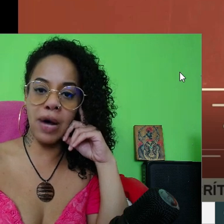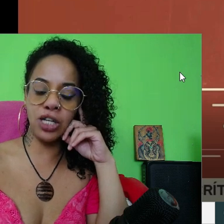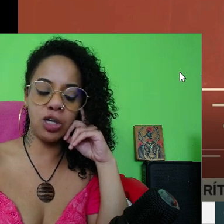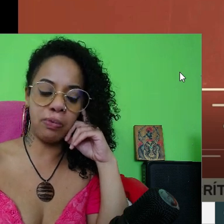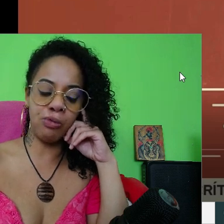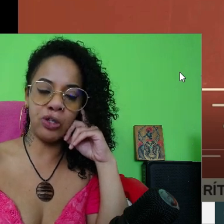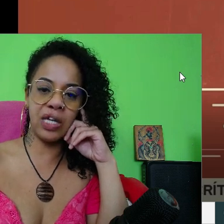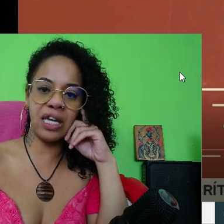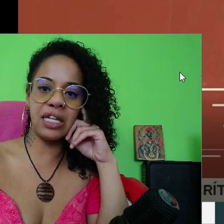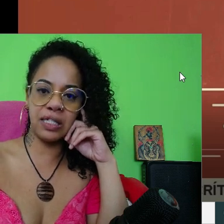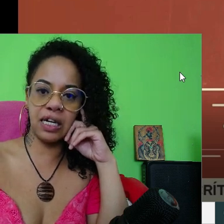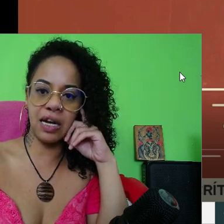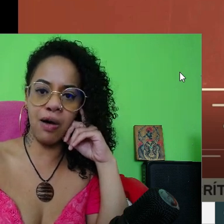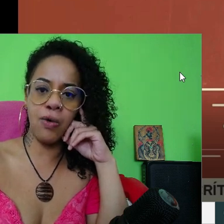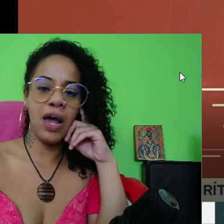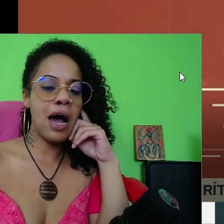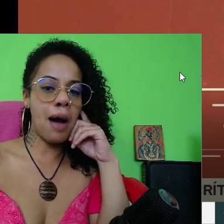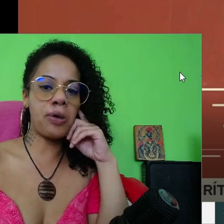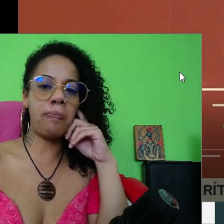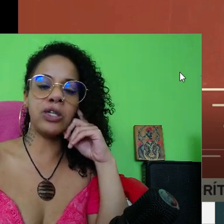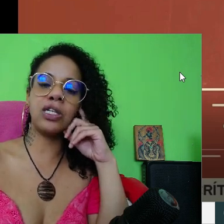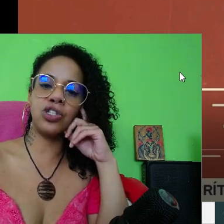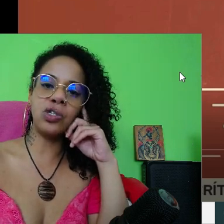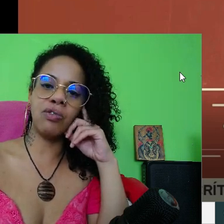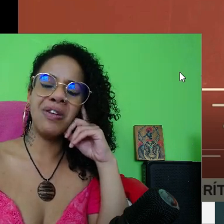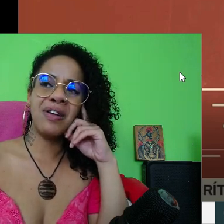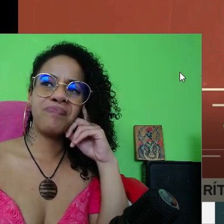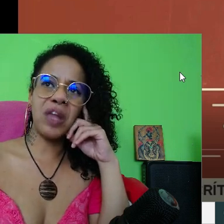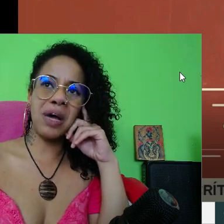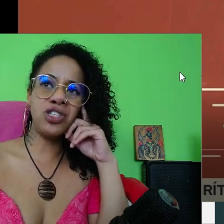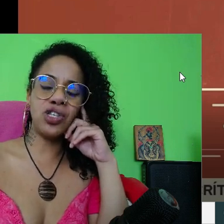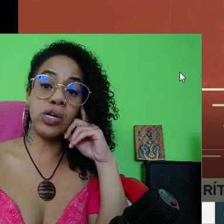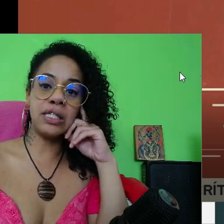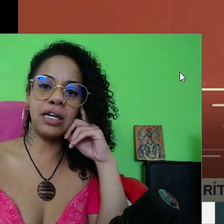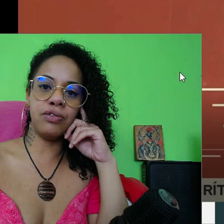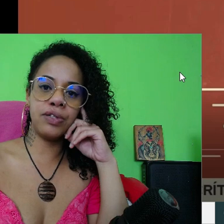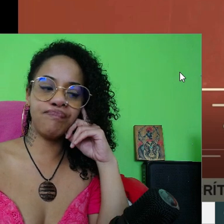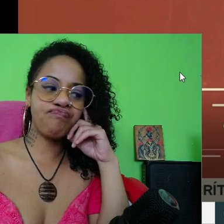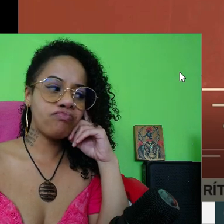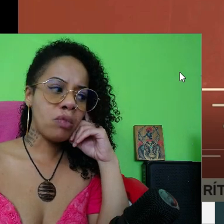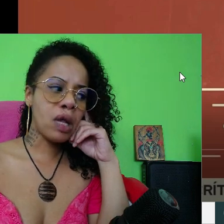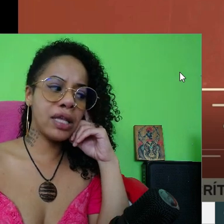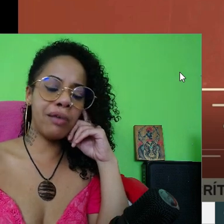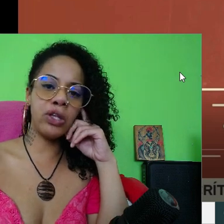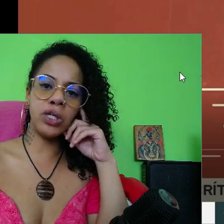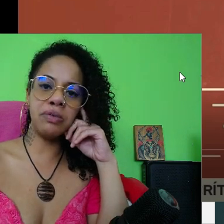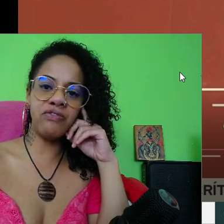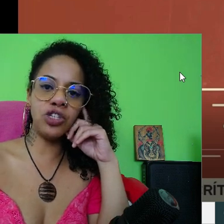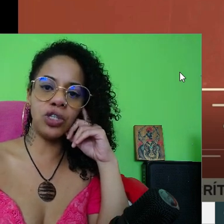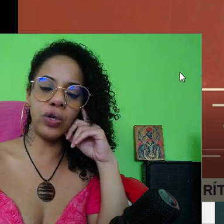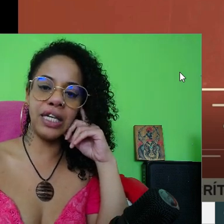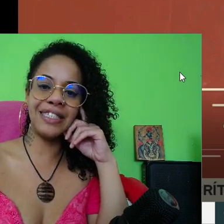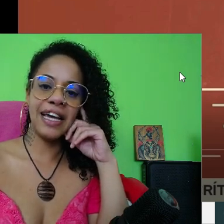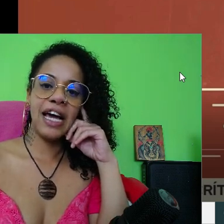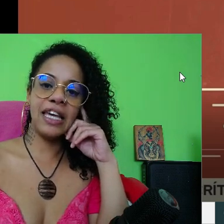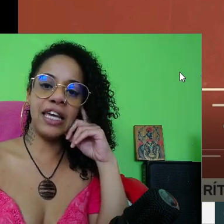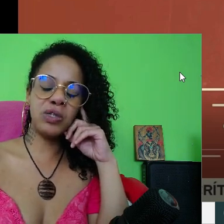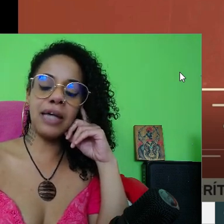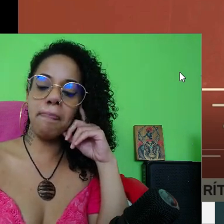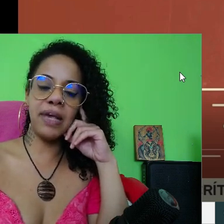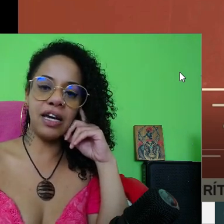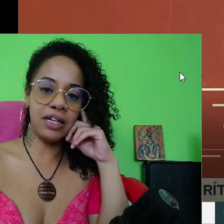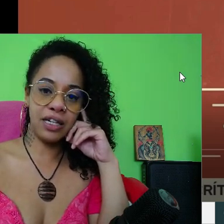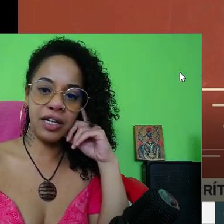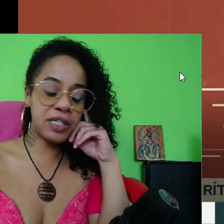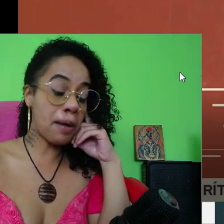é um combate que pelo menos aqui nesse canal a proposta disso tem mais de dois anos então em 2022 e